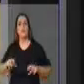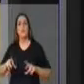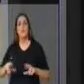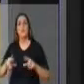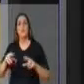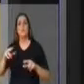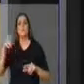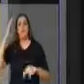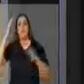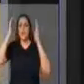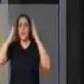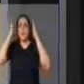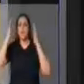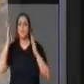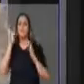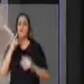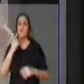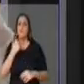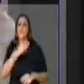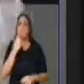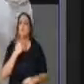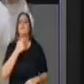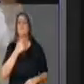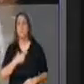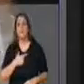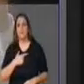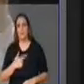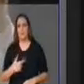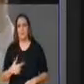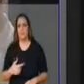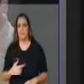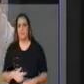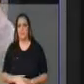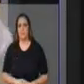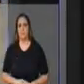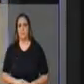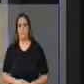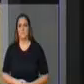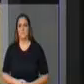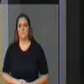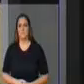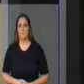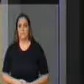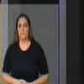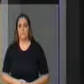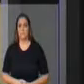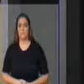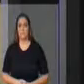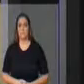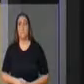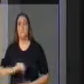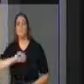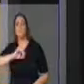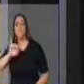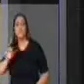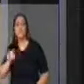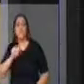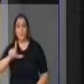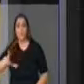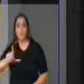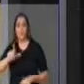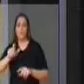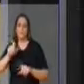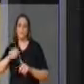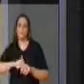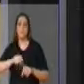garganta pra vocês. Lembrando que essa casa vai se iluminar em julho, por causa da campanha